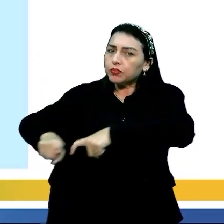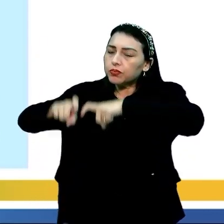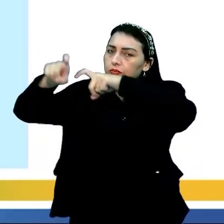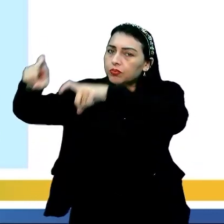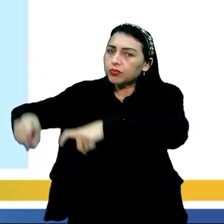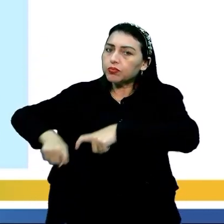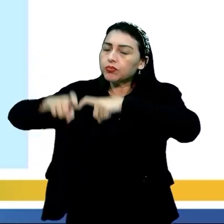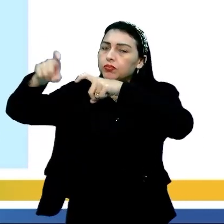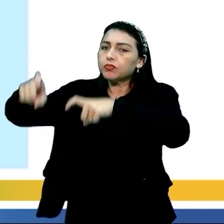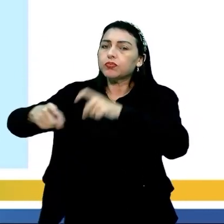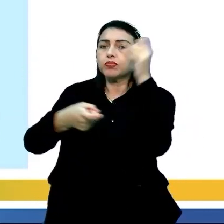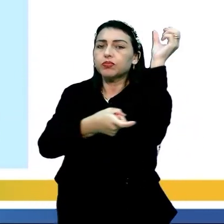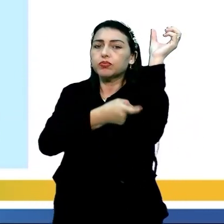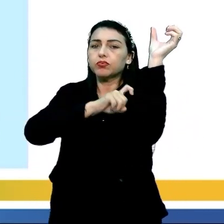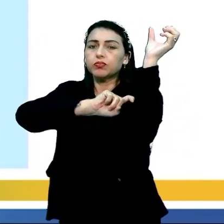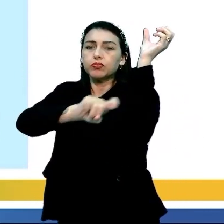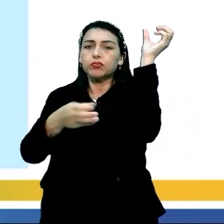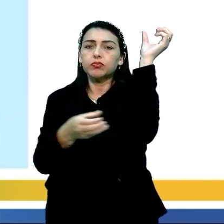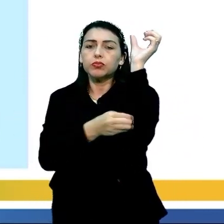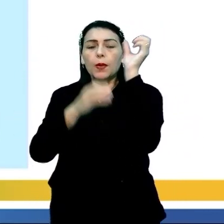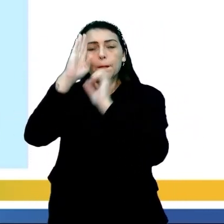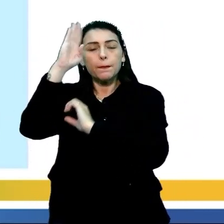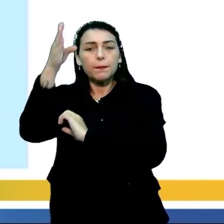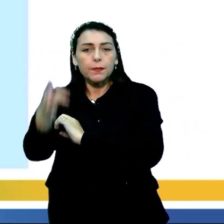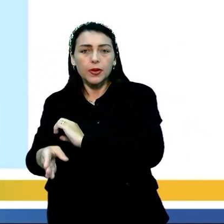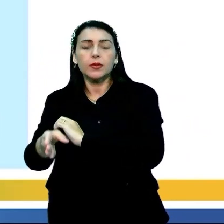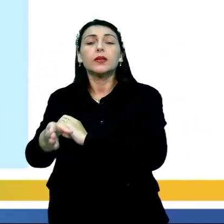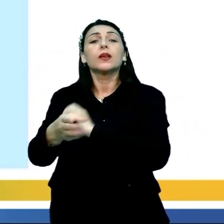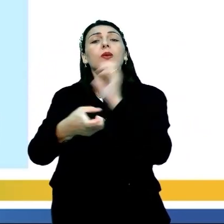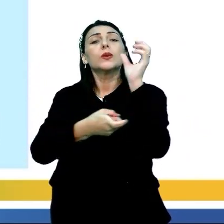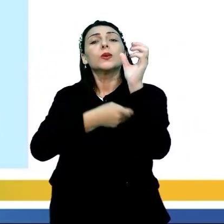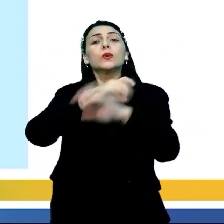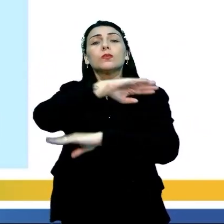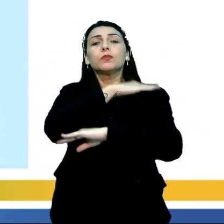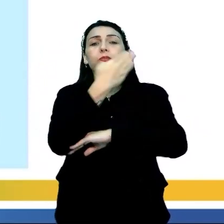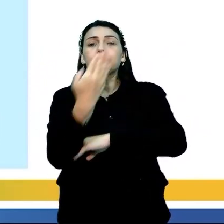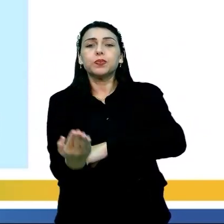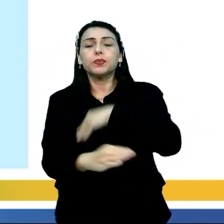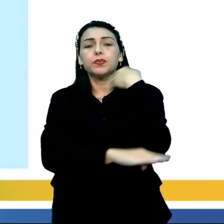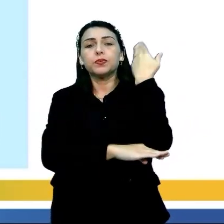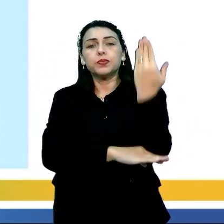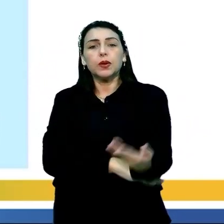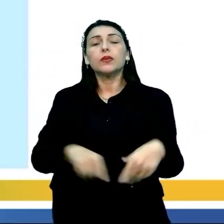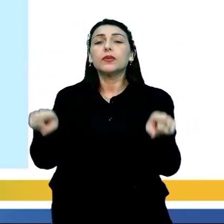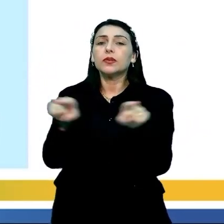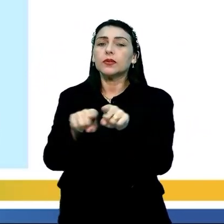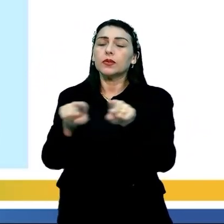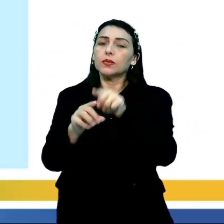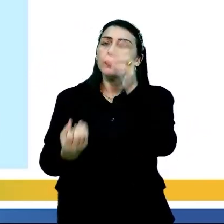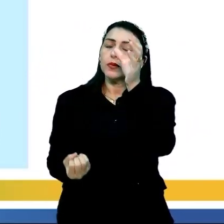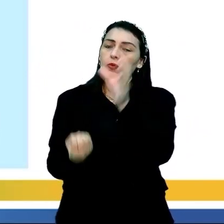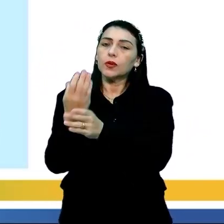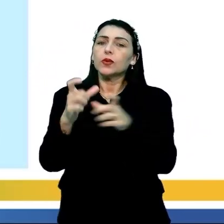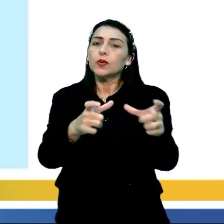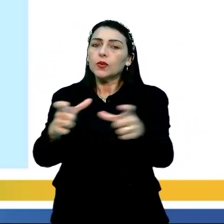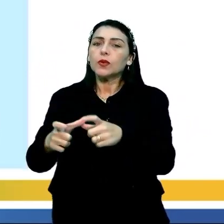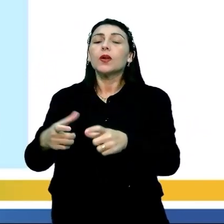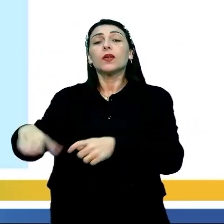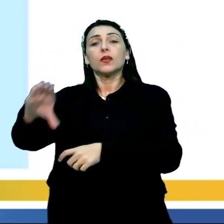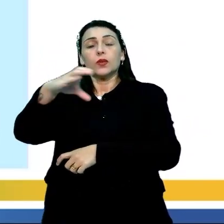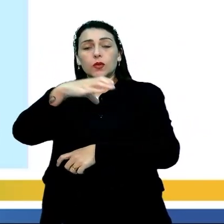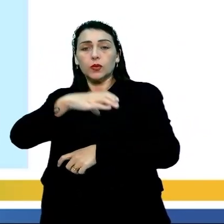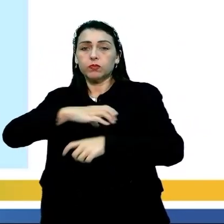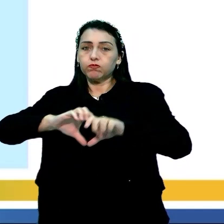do extrativismo, principalmente em relação à extração de madeira, e também a formação de áreas urbanas